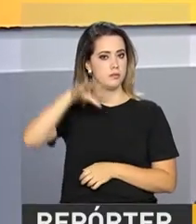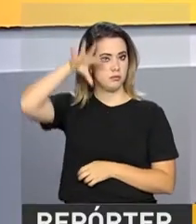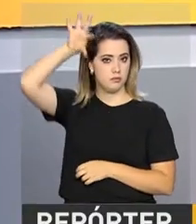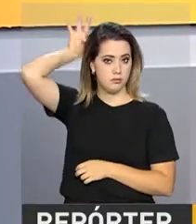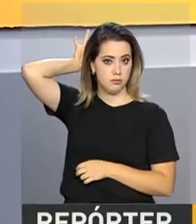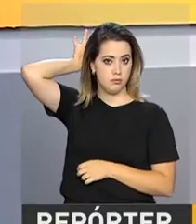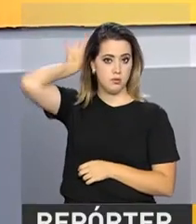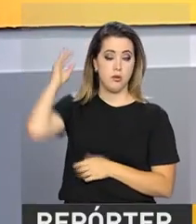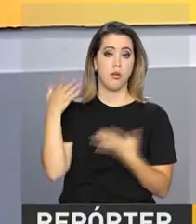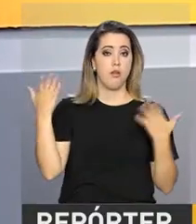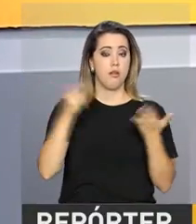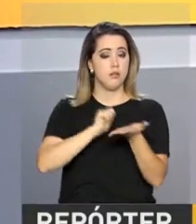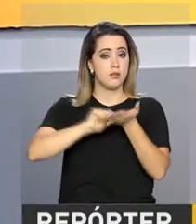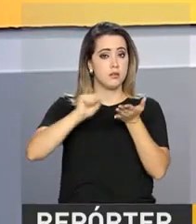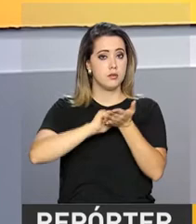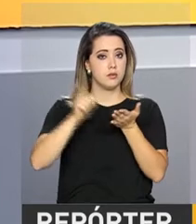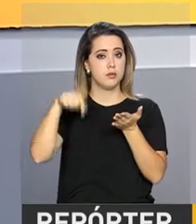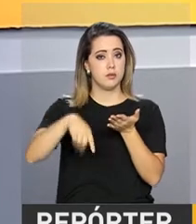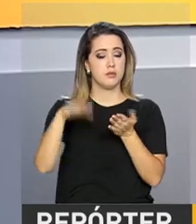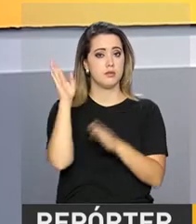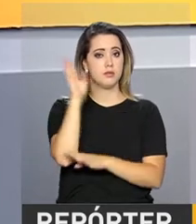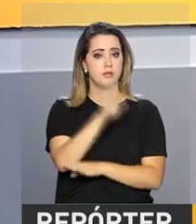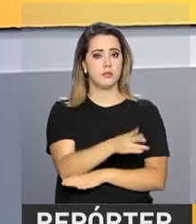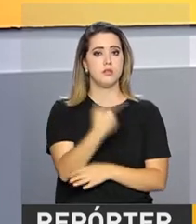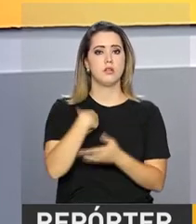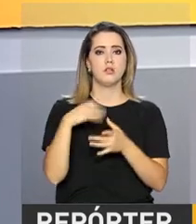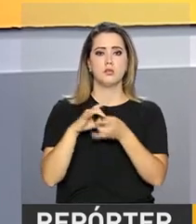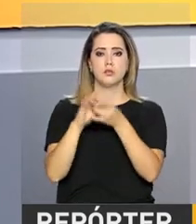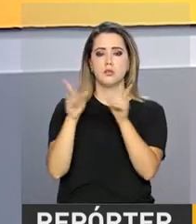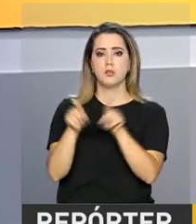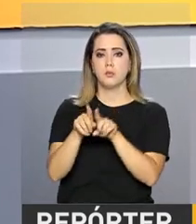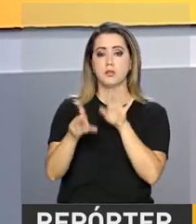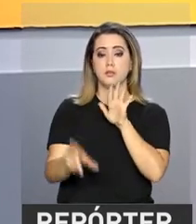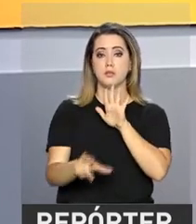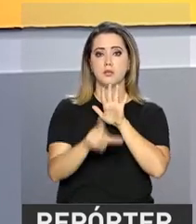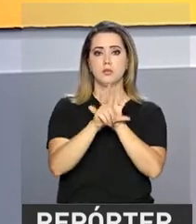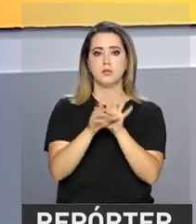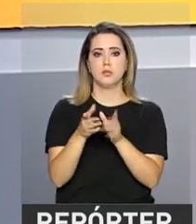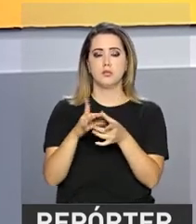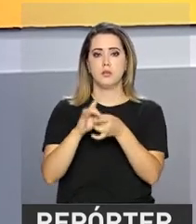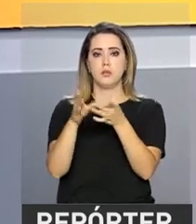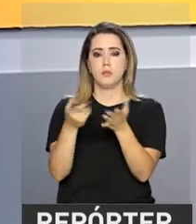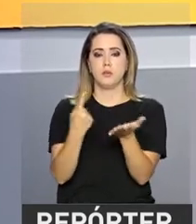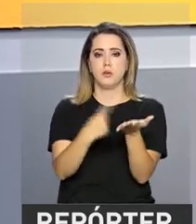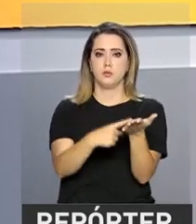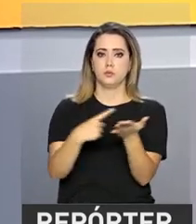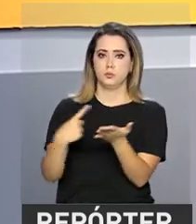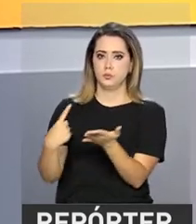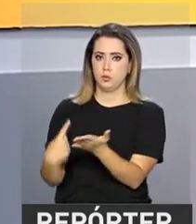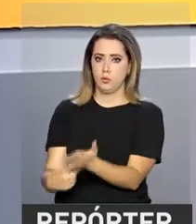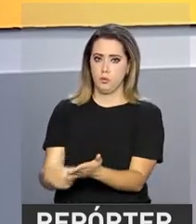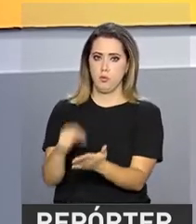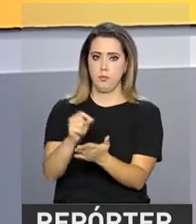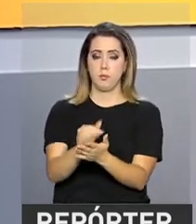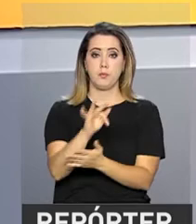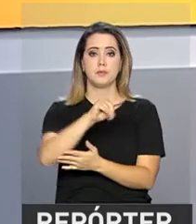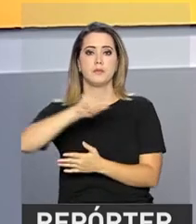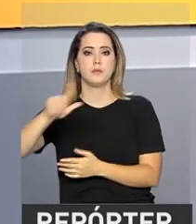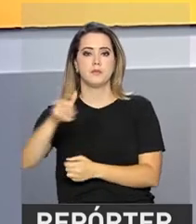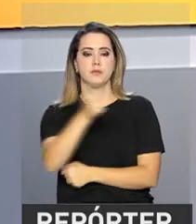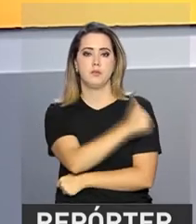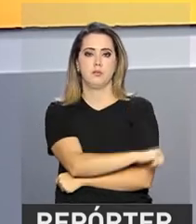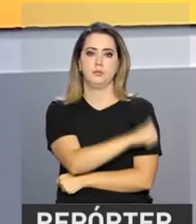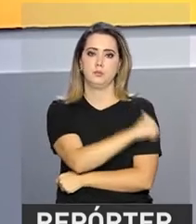rodrigo maia assinou nesta tarde a homologação de decreto que autoriza o acordo para recuperação fiscal do rio de janeiro